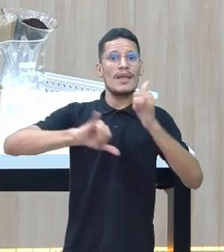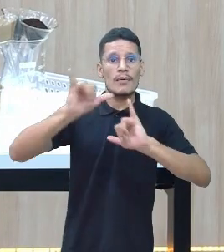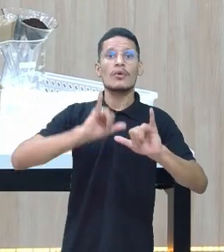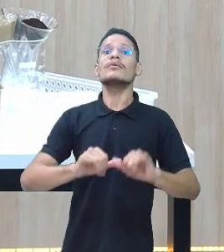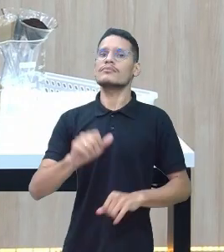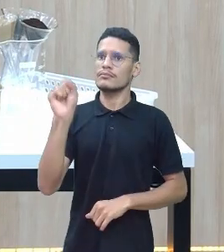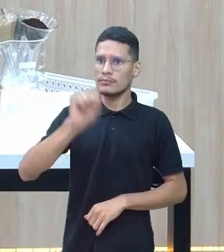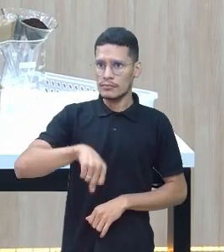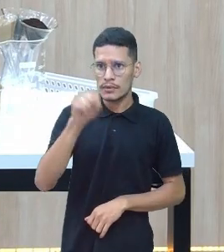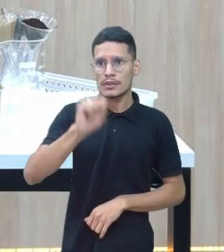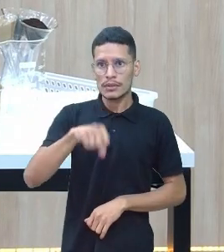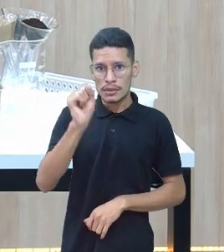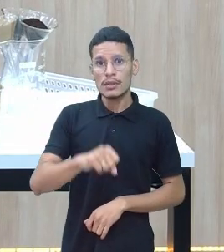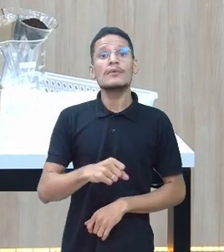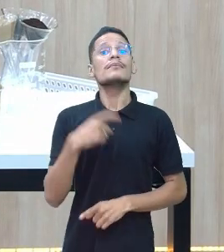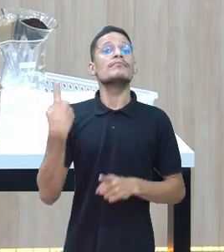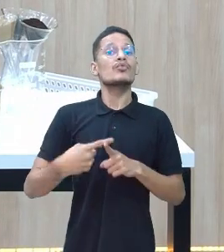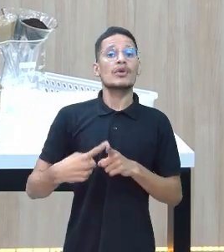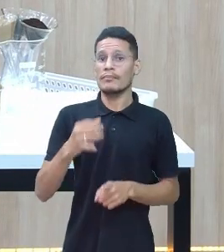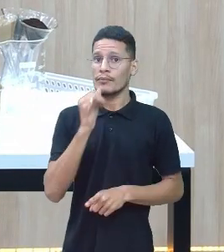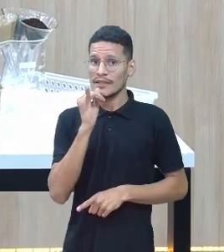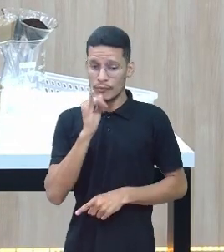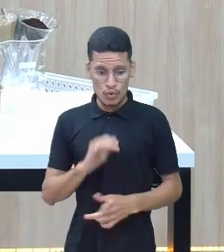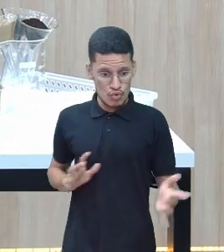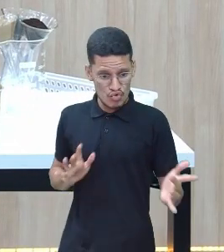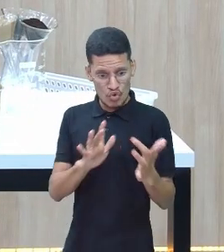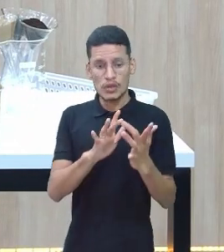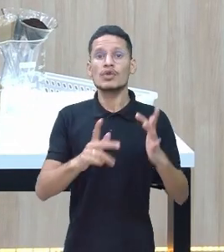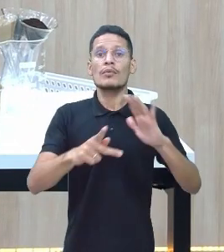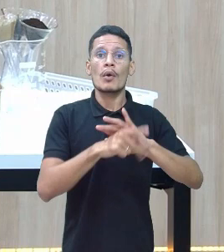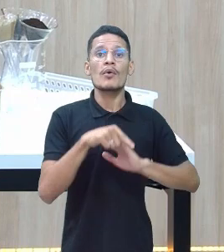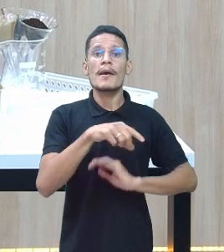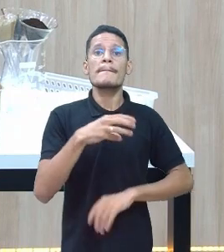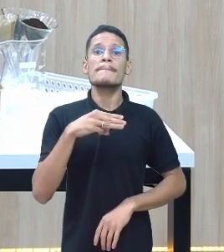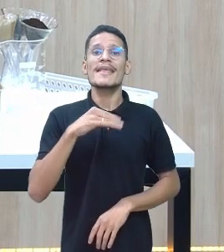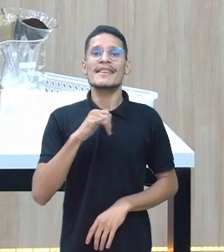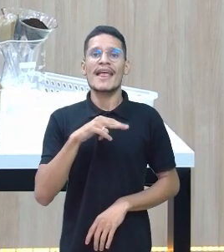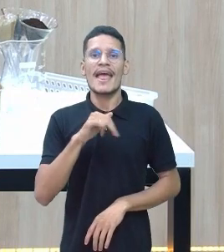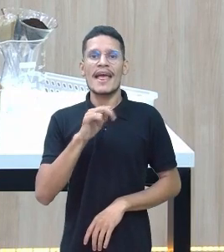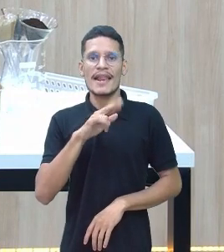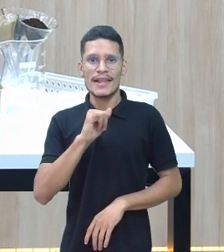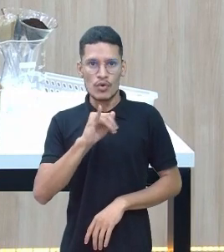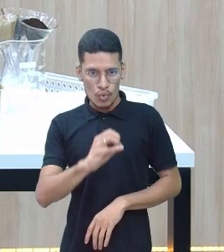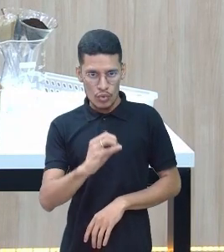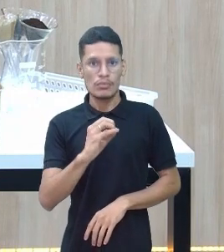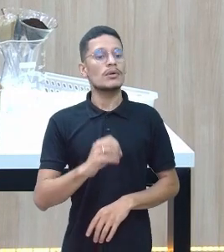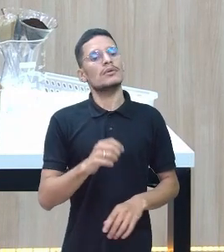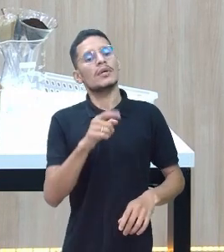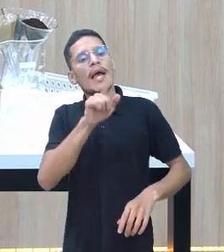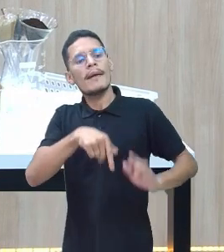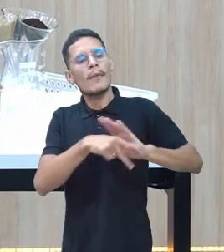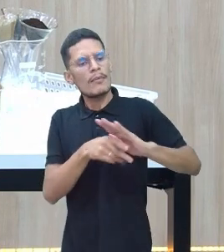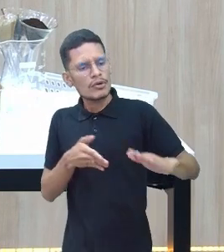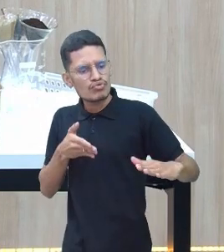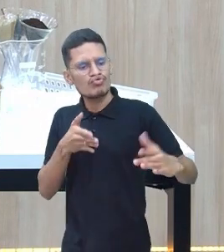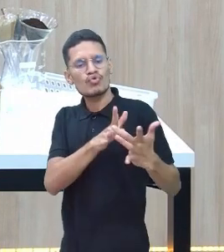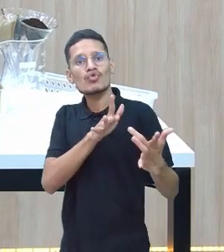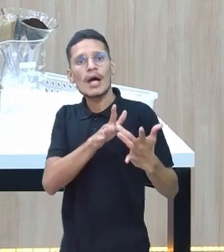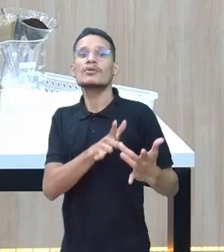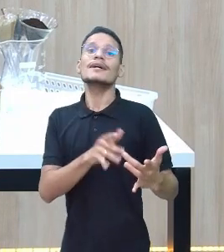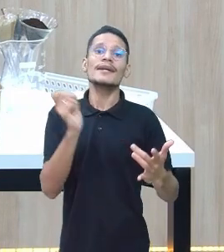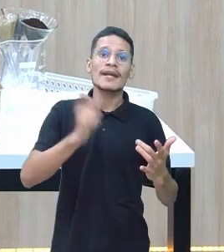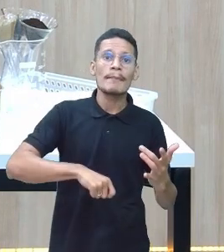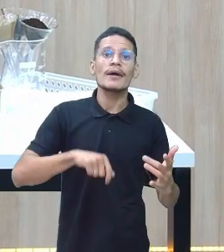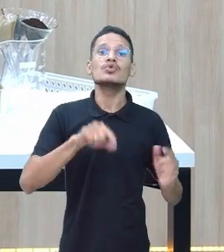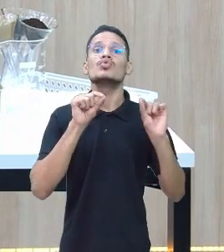uma substância que ao entrar em contato com um tipo de mineral, um tipo da rocha matriz, essa rocha